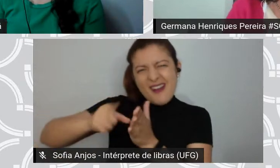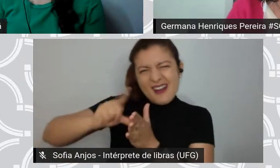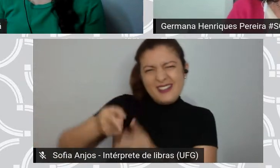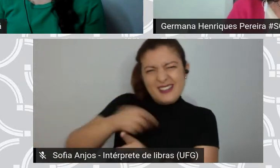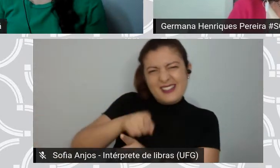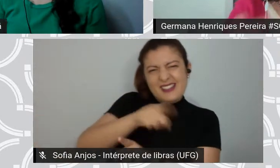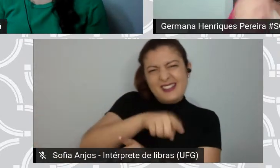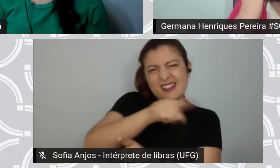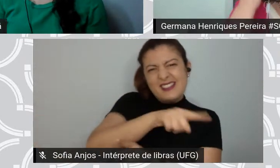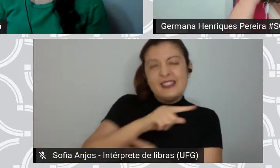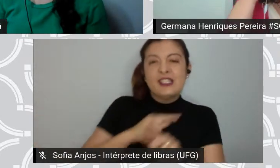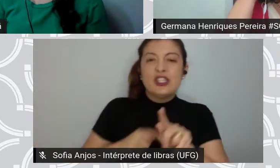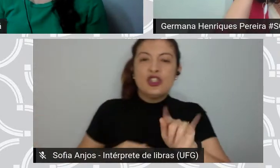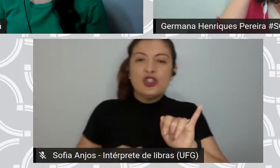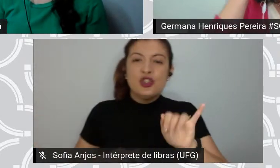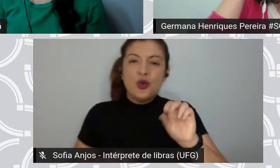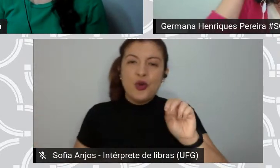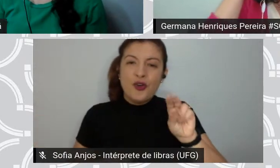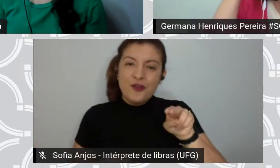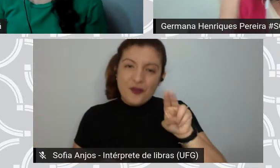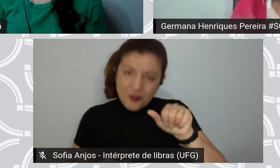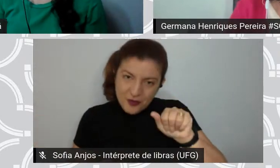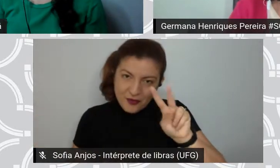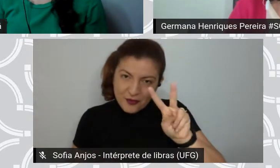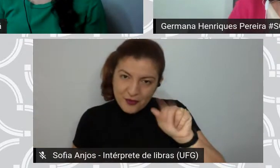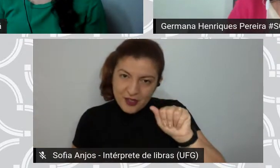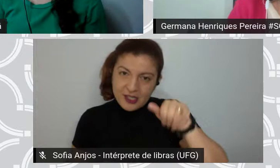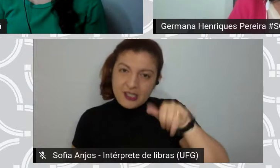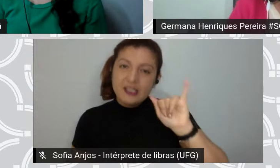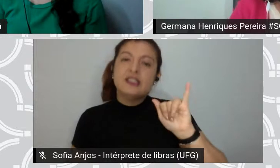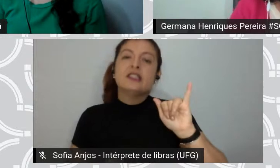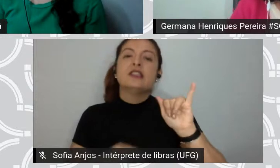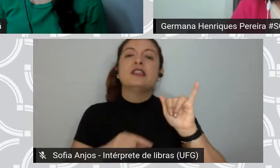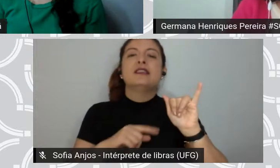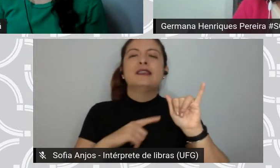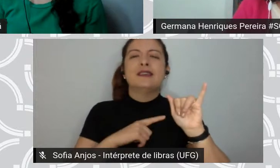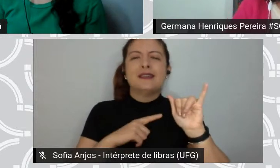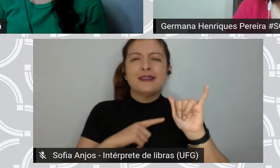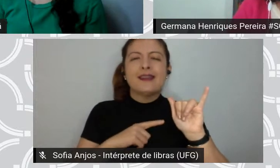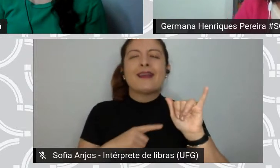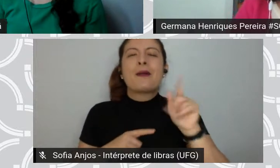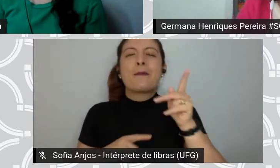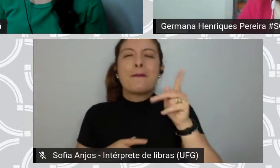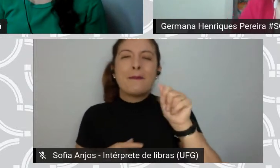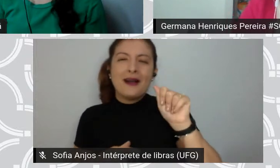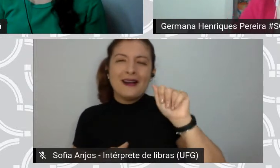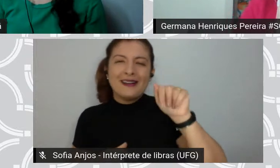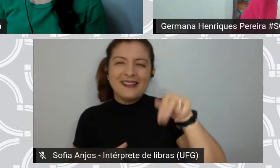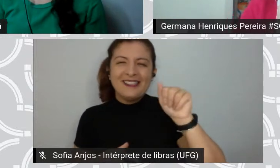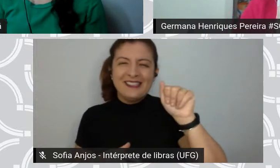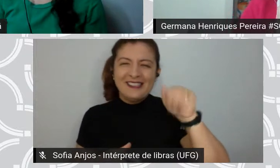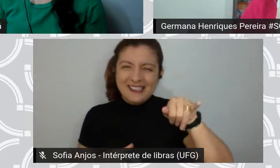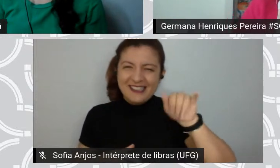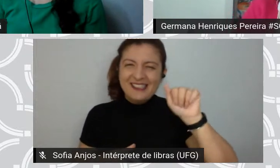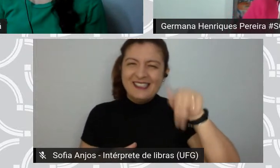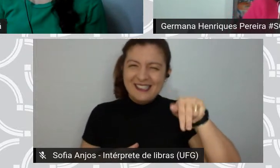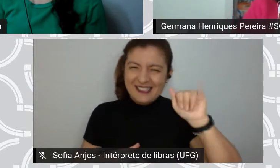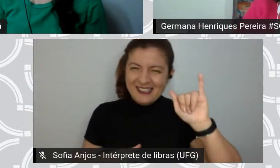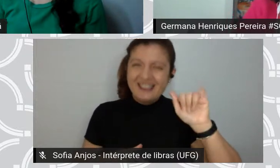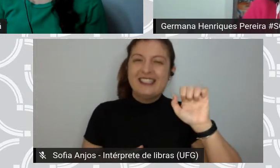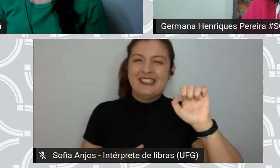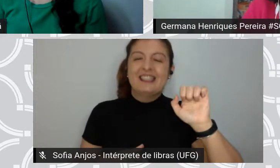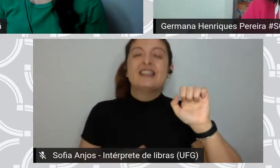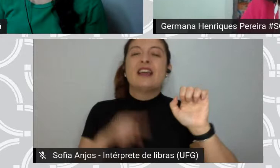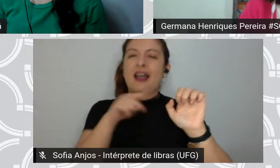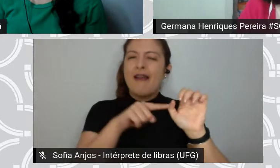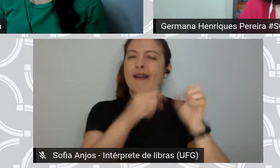foi colocado e apresentado pela Carol Paganini. Então, é muito interessante que as traduções